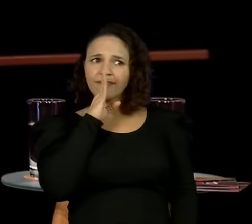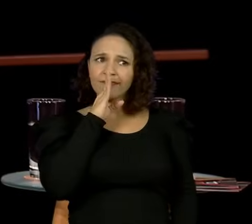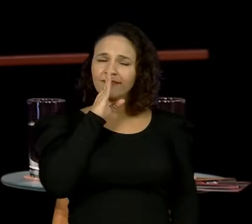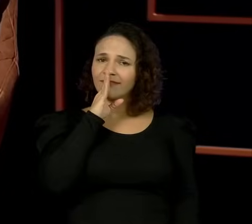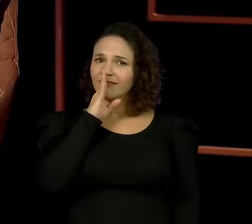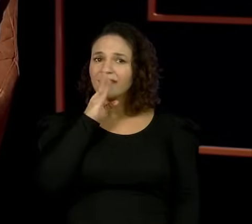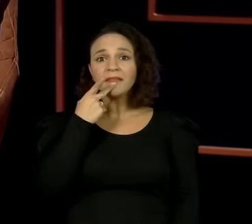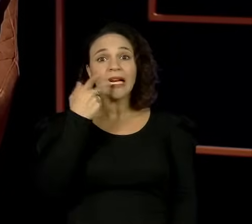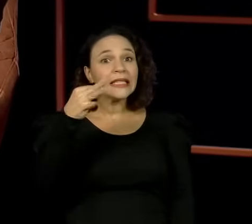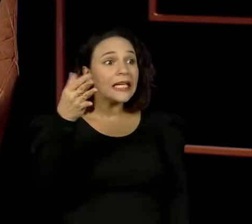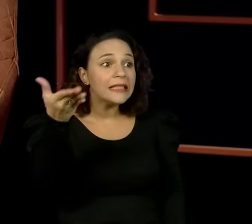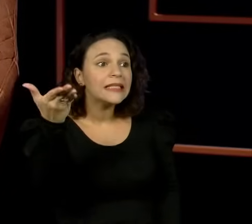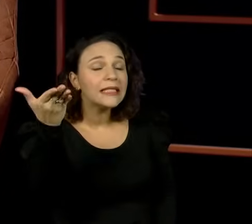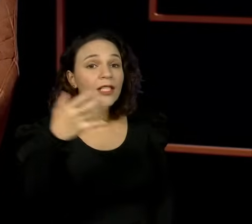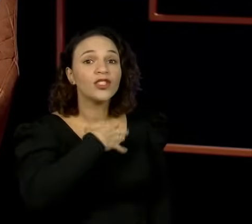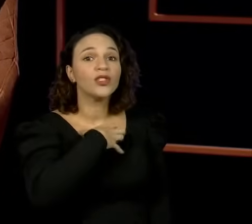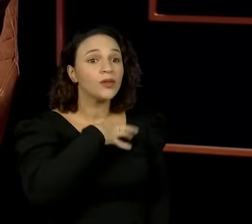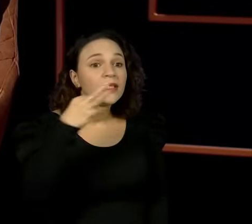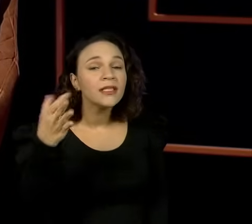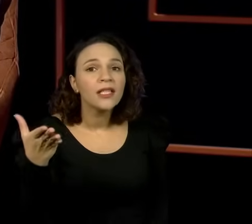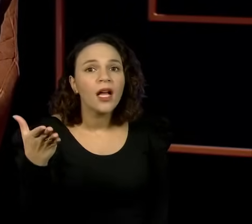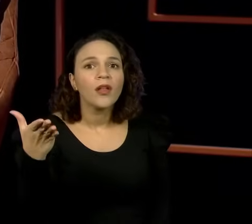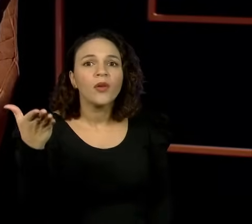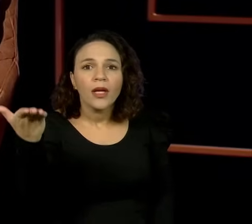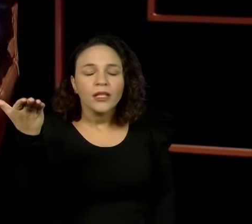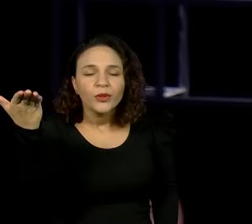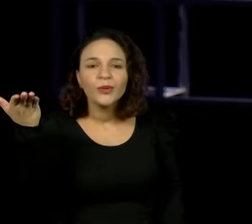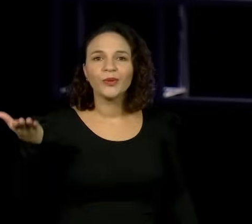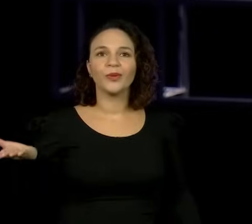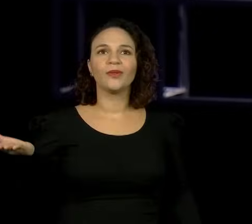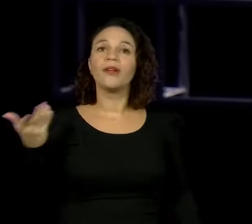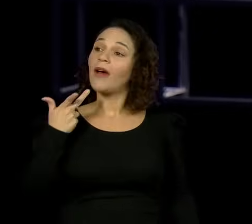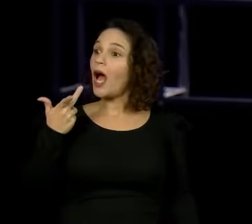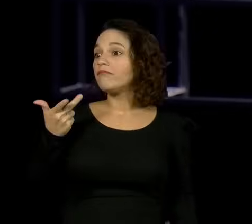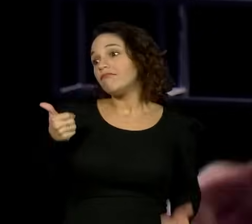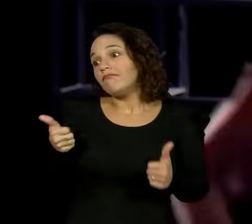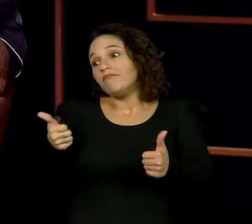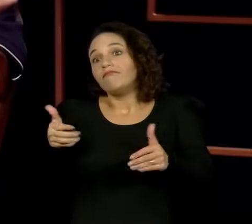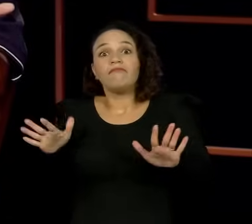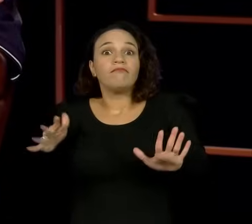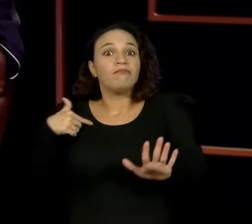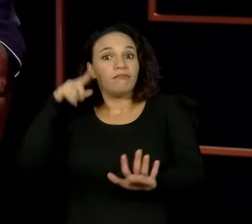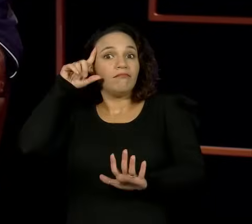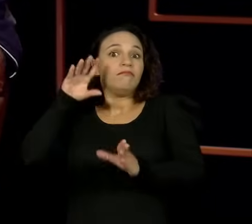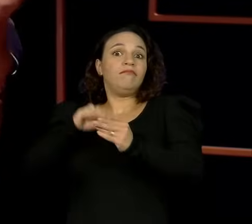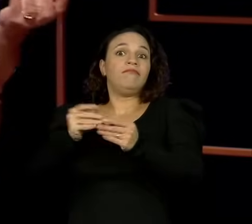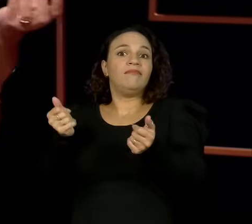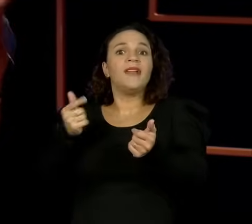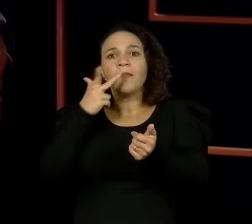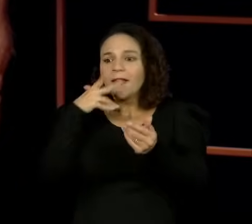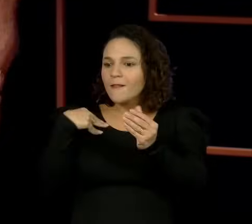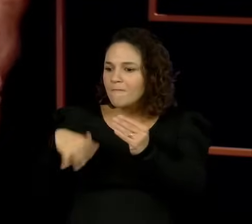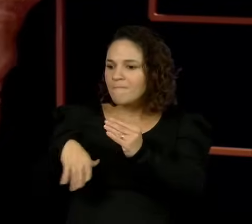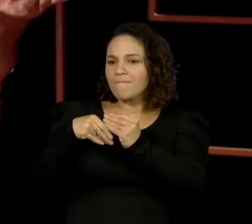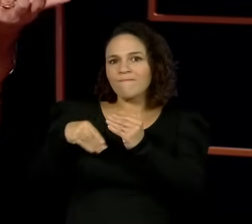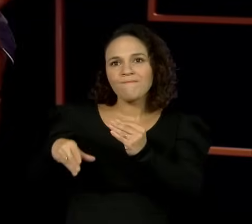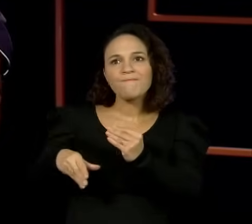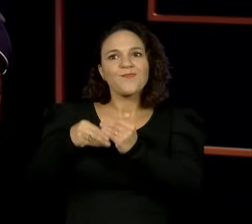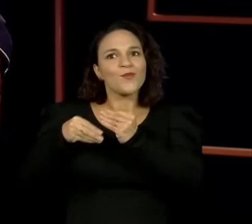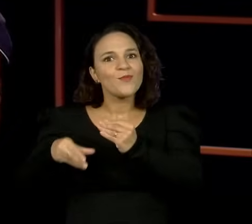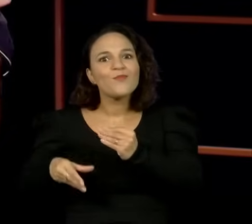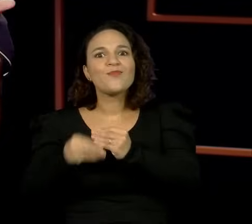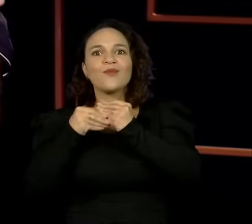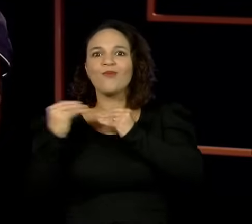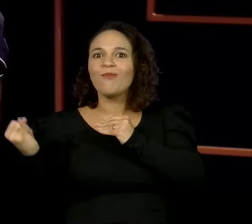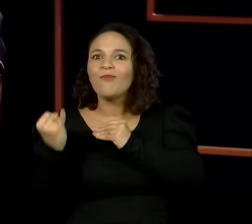isso, é isso que você tem que fazer. Quando a gente escuta, é isso. Falei, tá bom. E aí, essas coisinhas importantes,